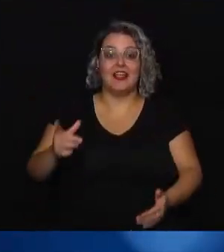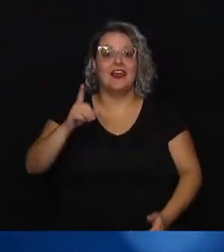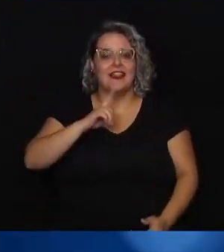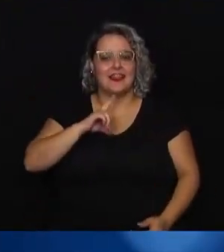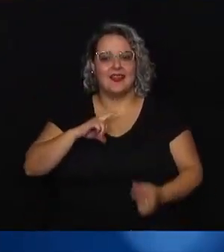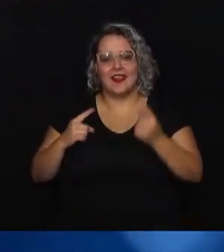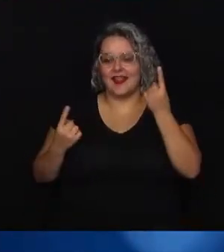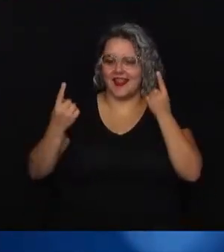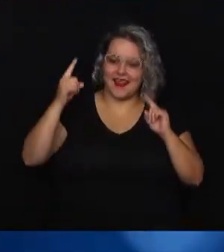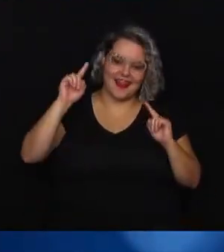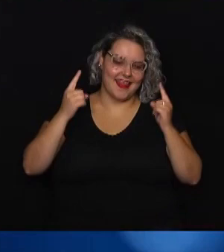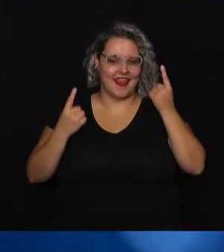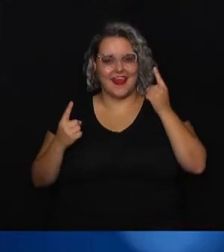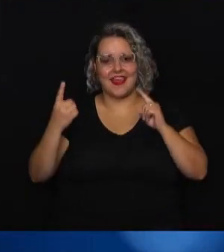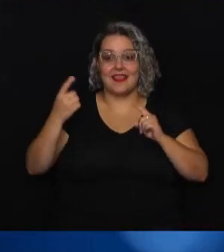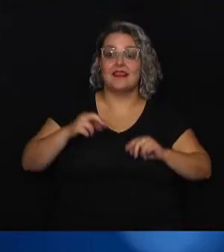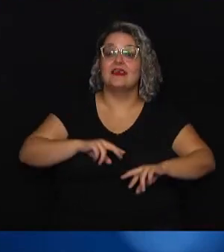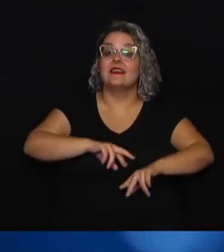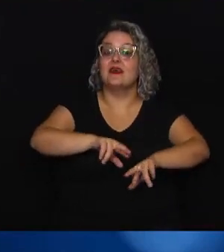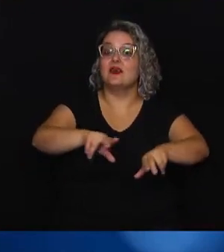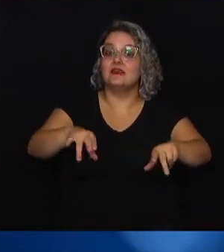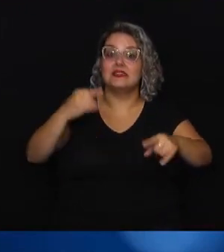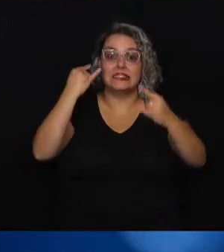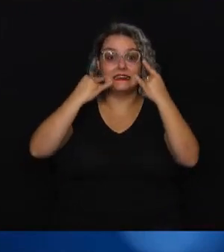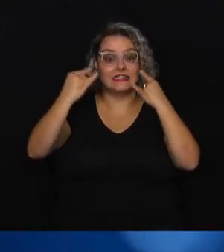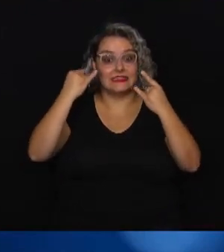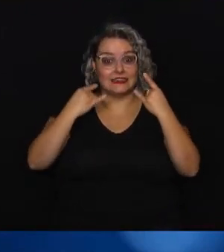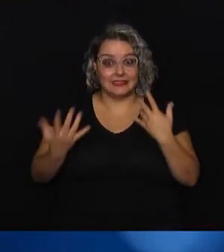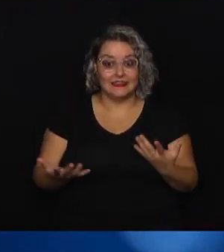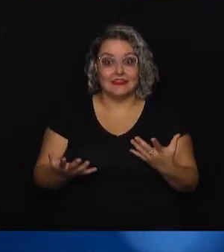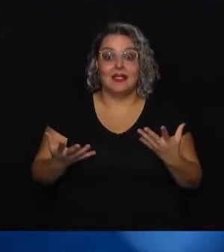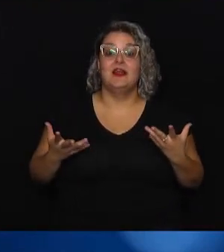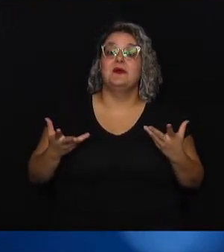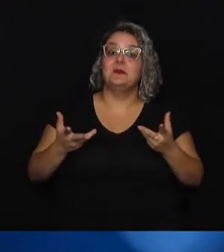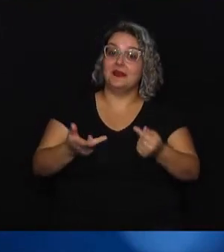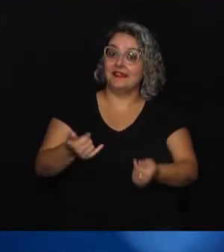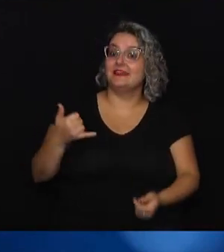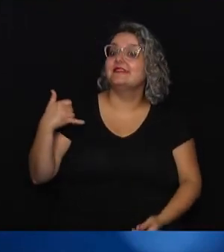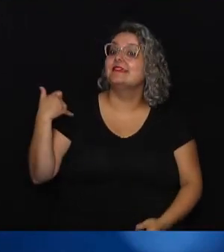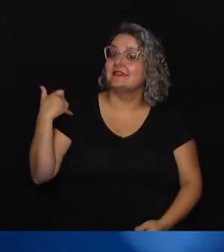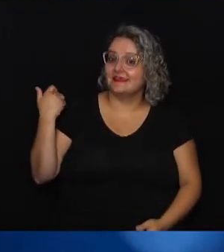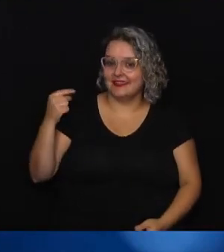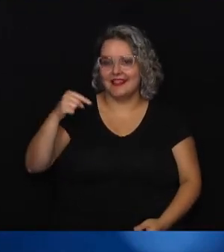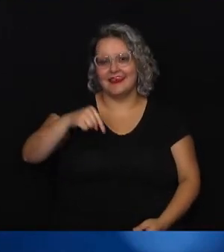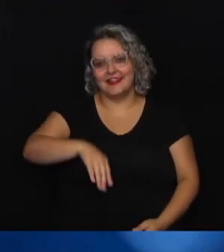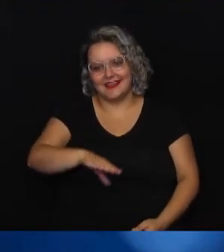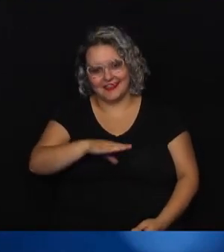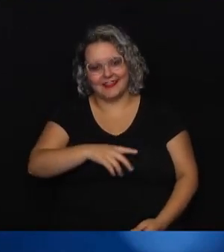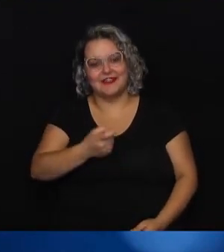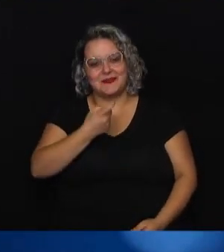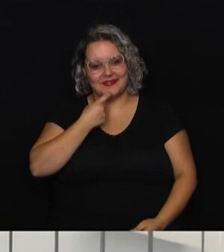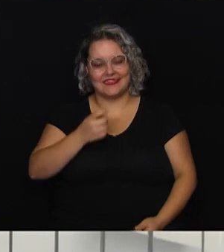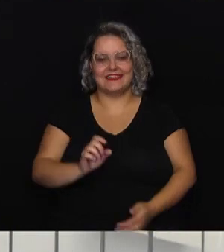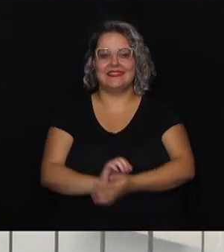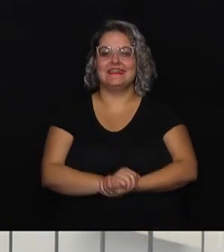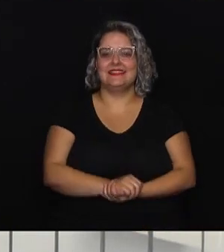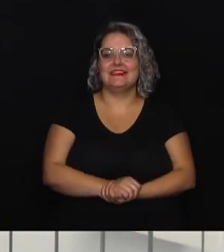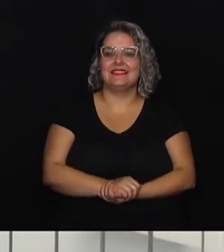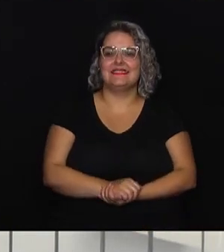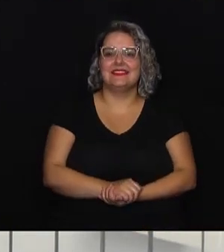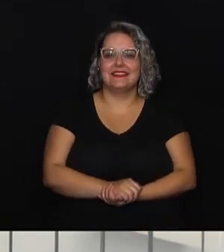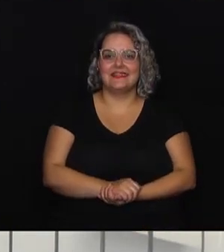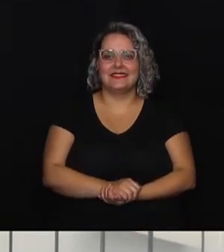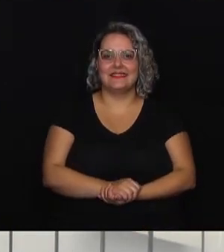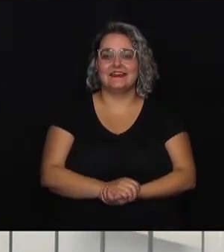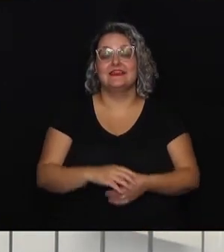carnaval e muitas outras atrações e para todas as idades aqui em Campinas.